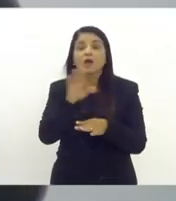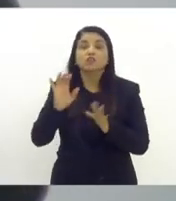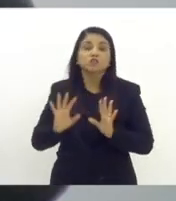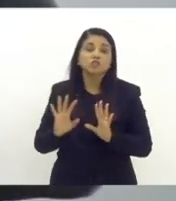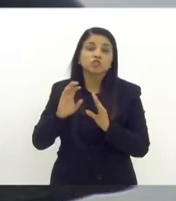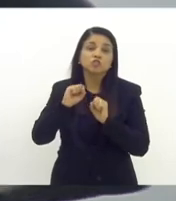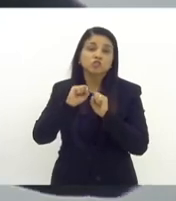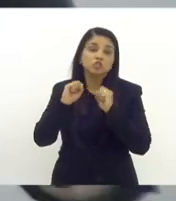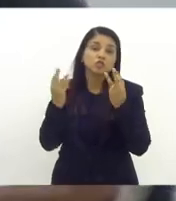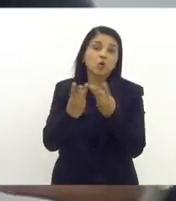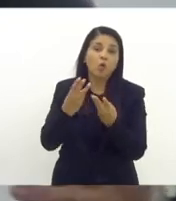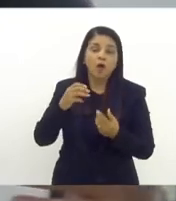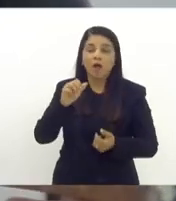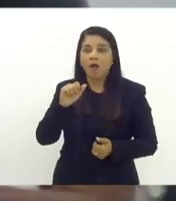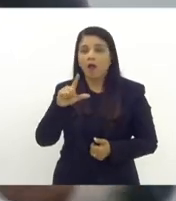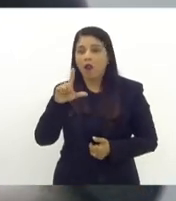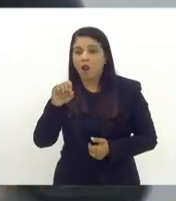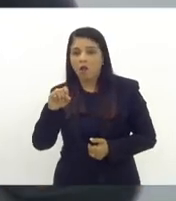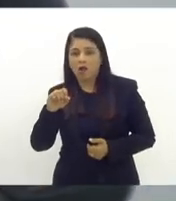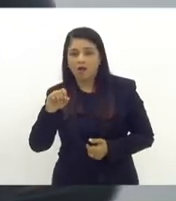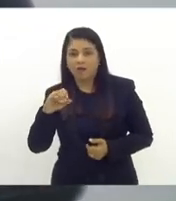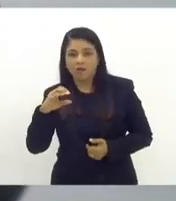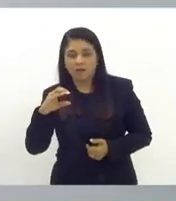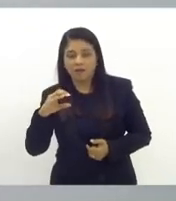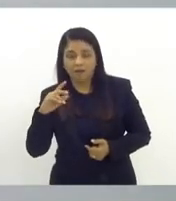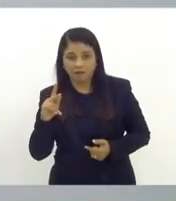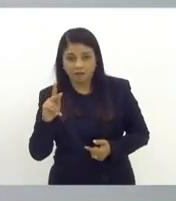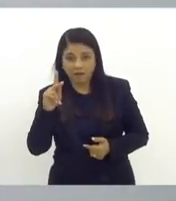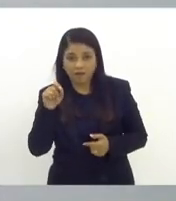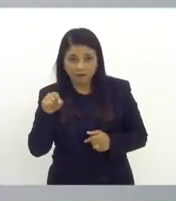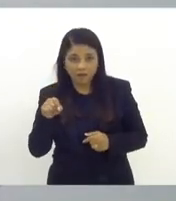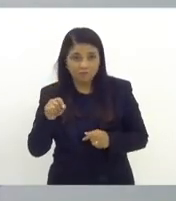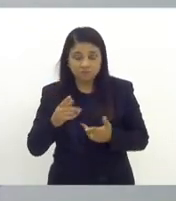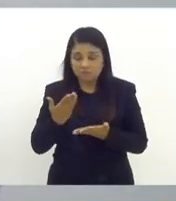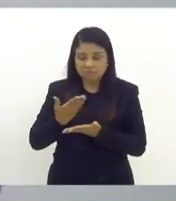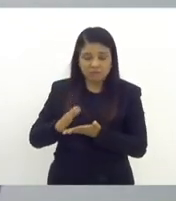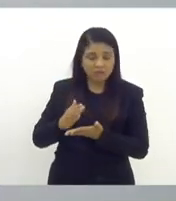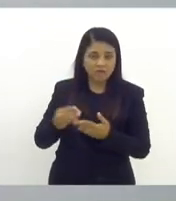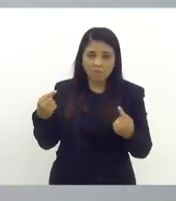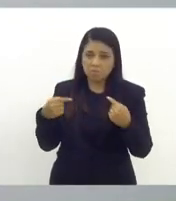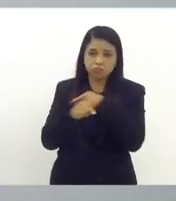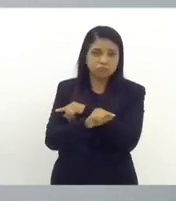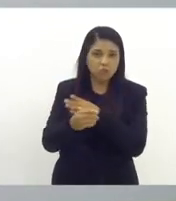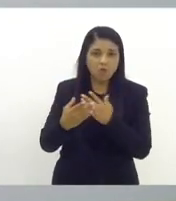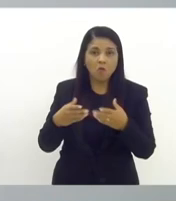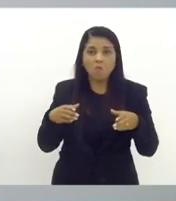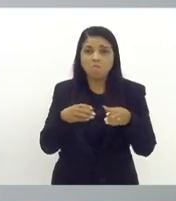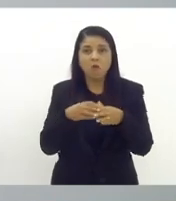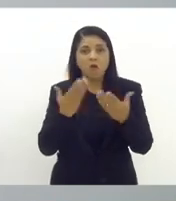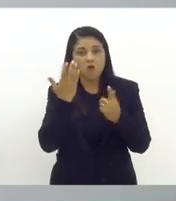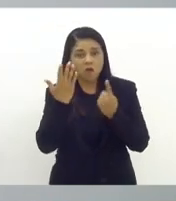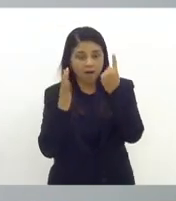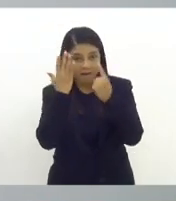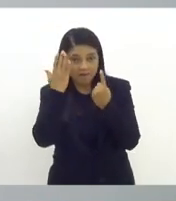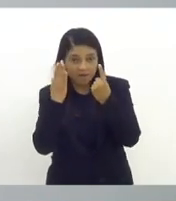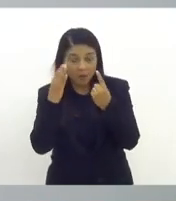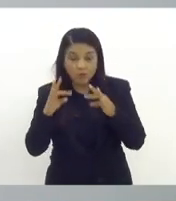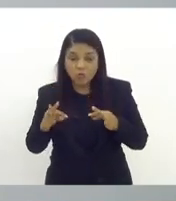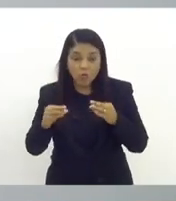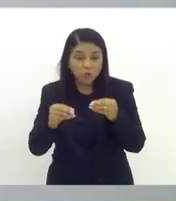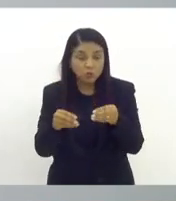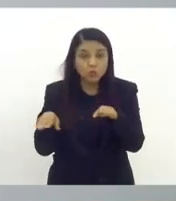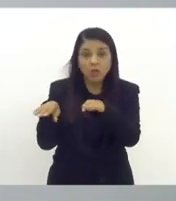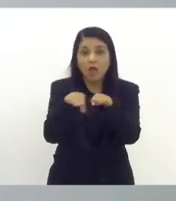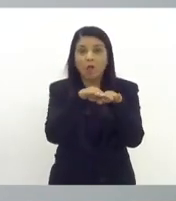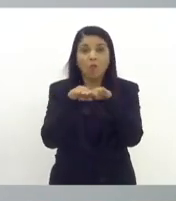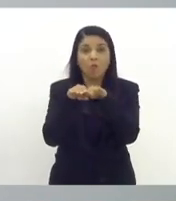Copacabana Qual é o tipo de regramento que não tem nada a ver com um bloco de carnaval porque hoje tudo é tratado debaixo da mesma